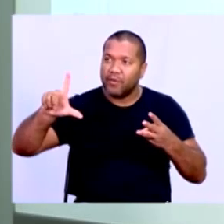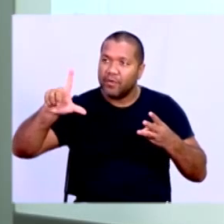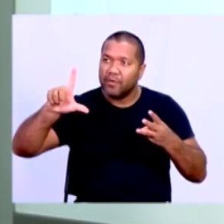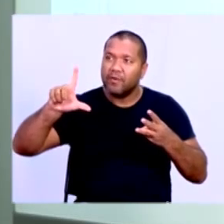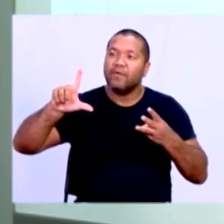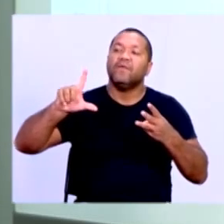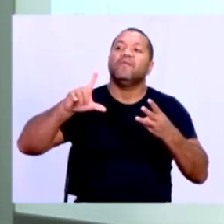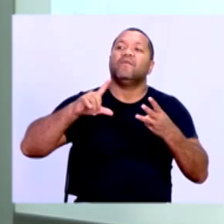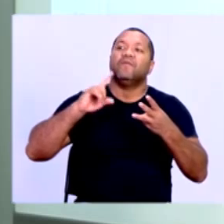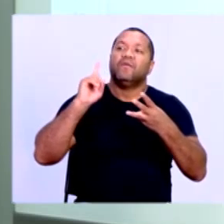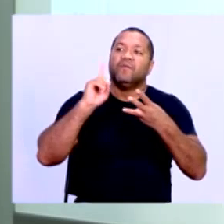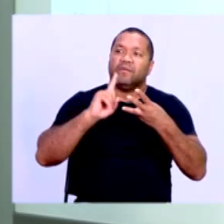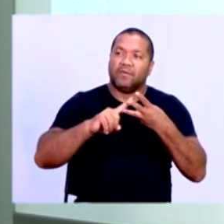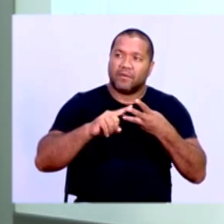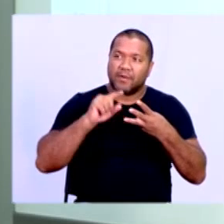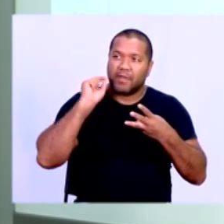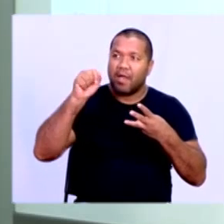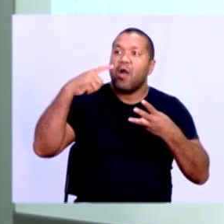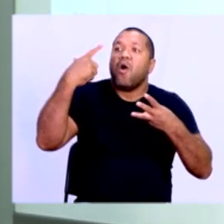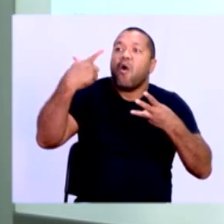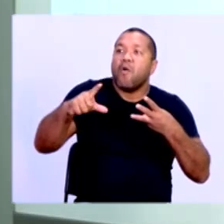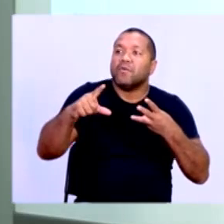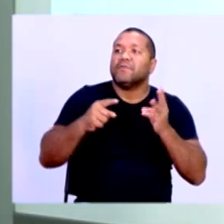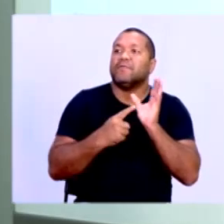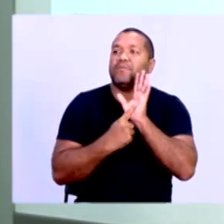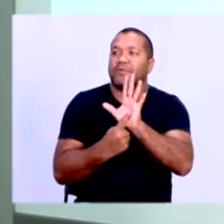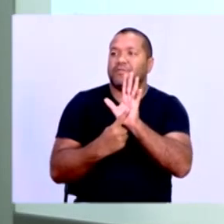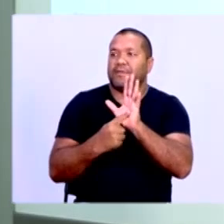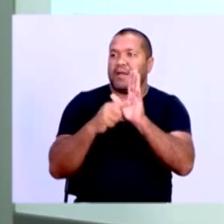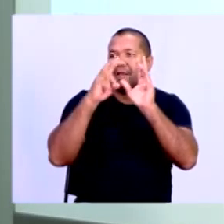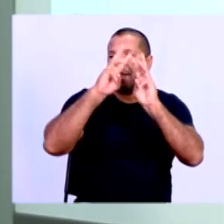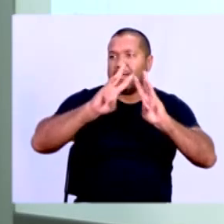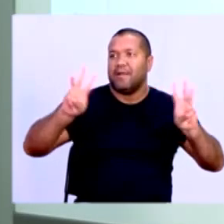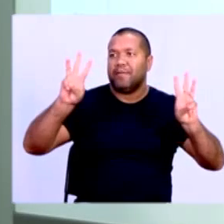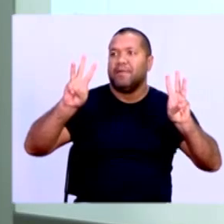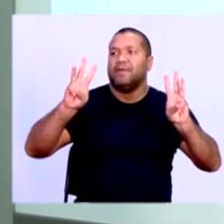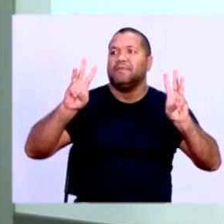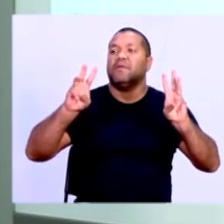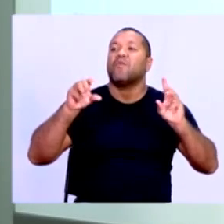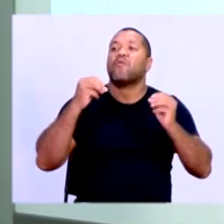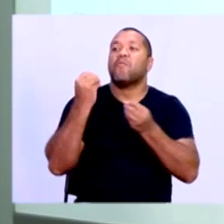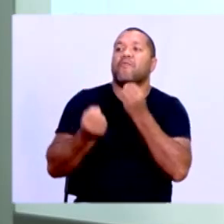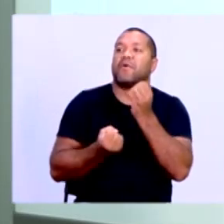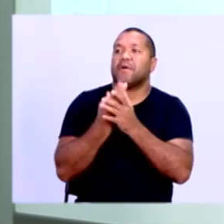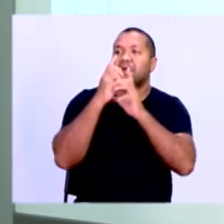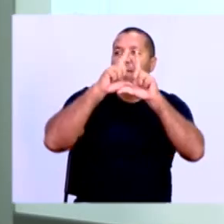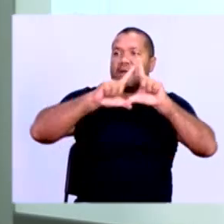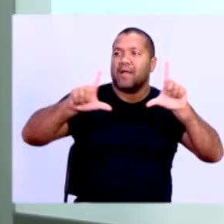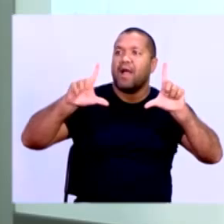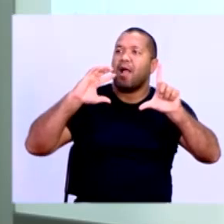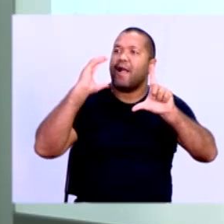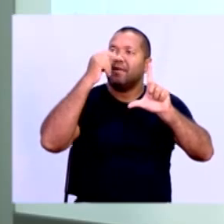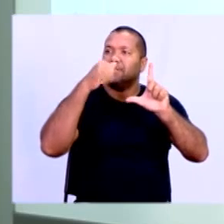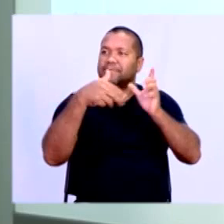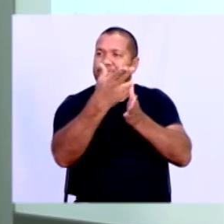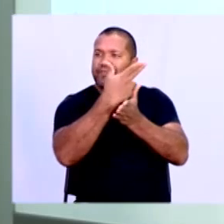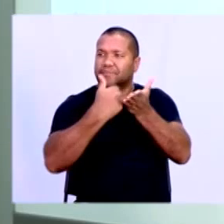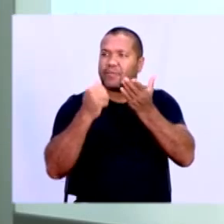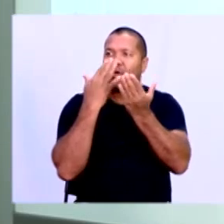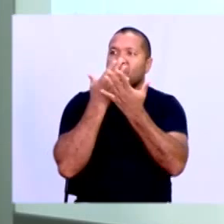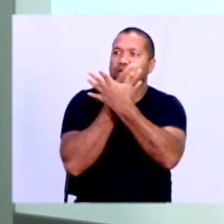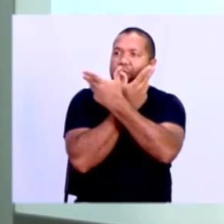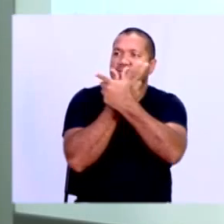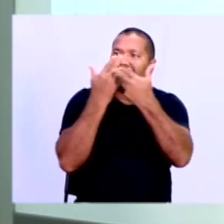campo visão, que é onde eu vou mostrar a minha página, como eu vou fazer o layout dela, a beleza dela em cores,